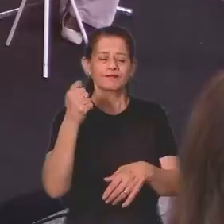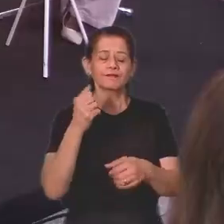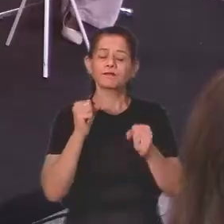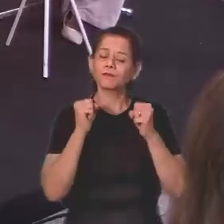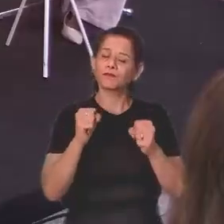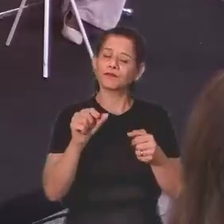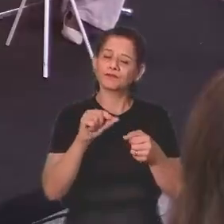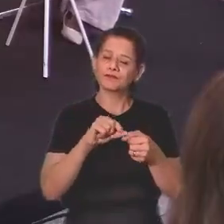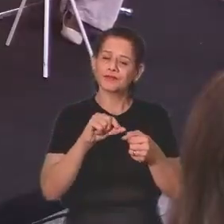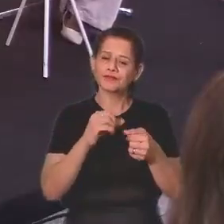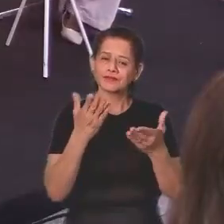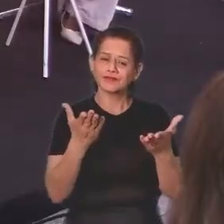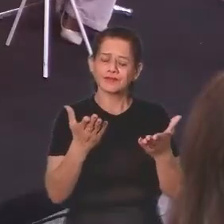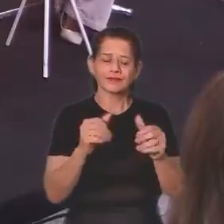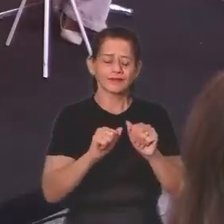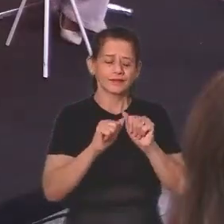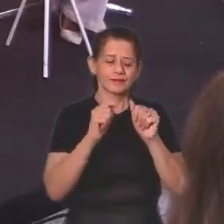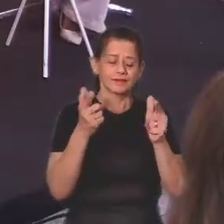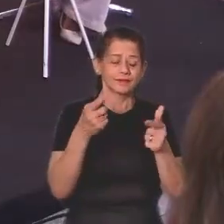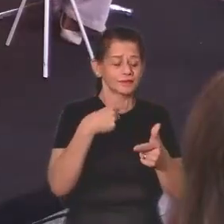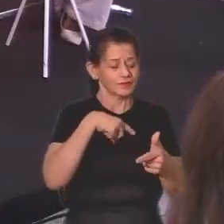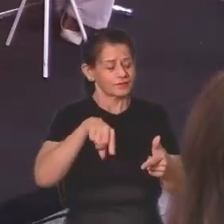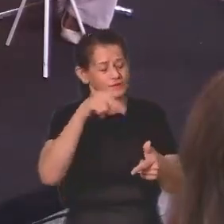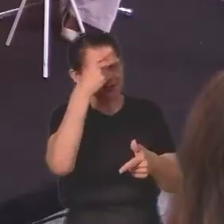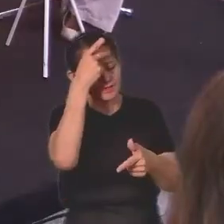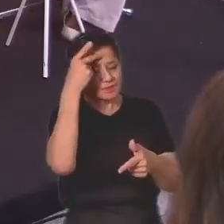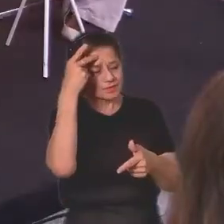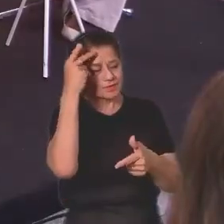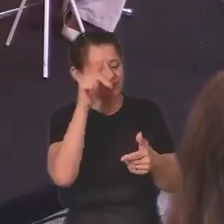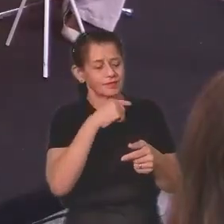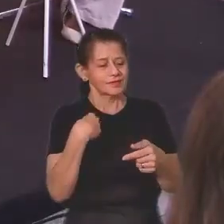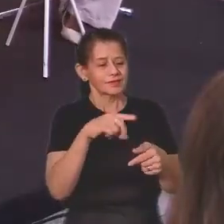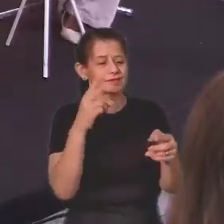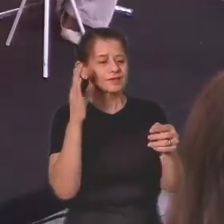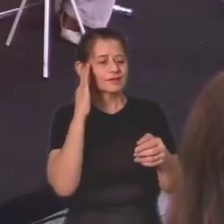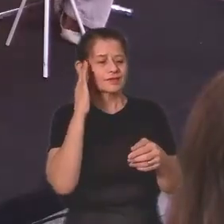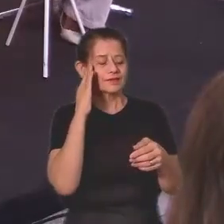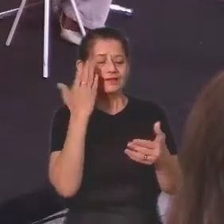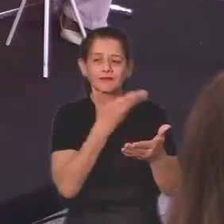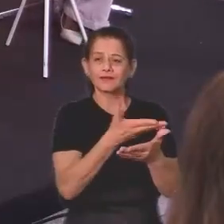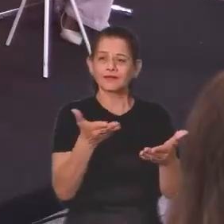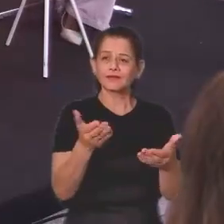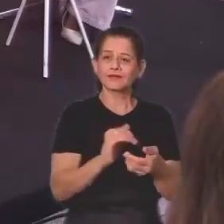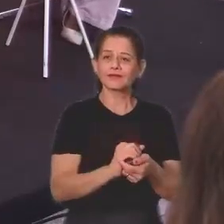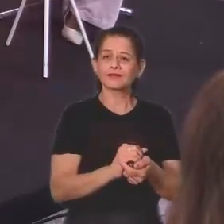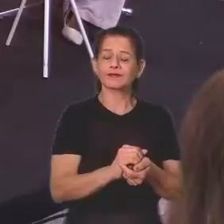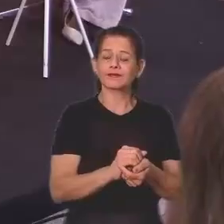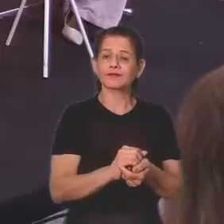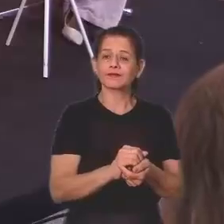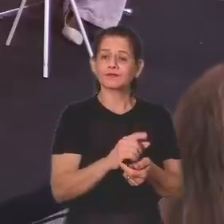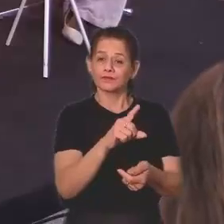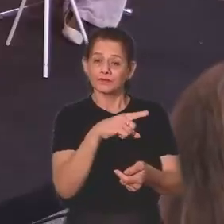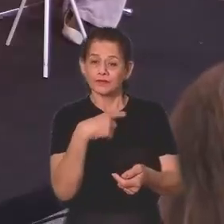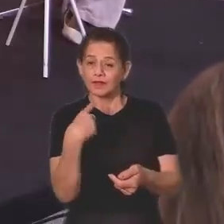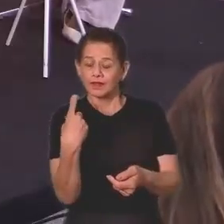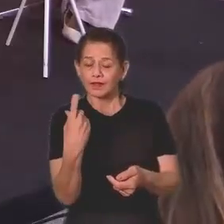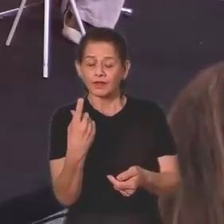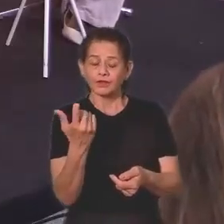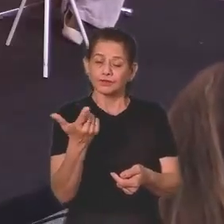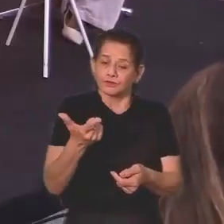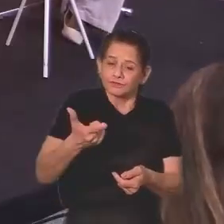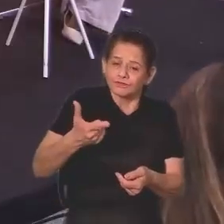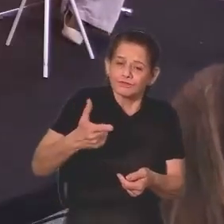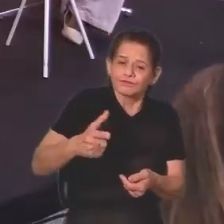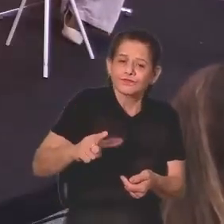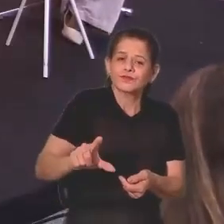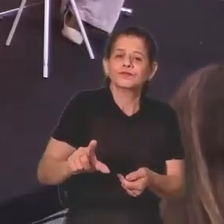para incentivar enquanto pessoa, enquanto sociedade, né? Sim, eu volto a falar